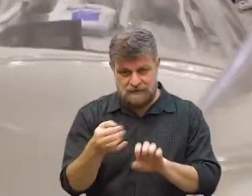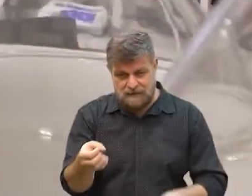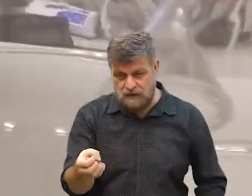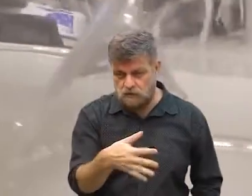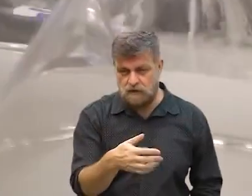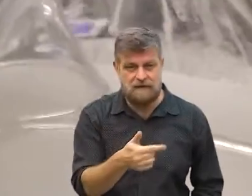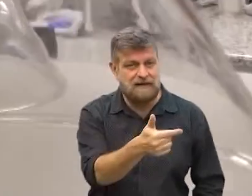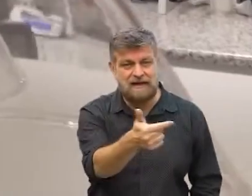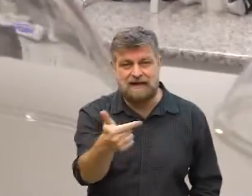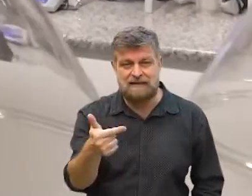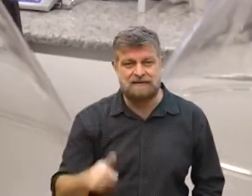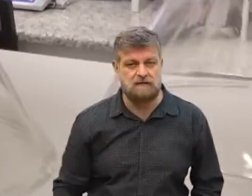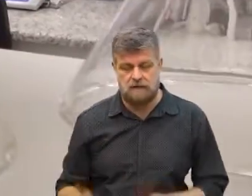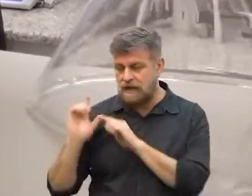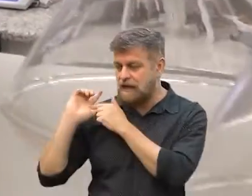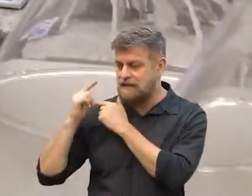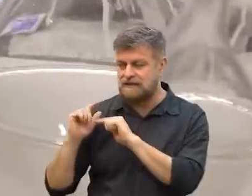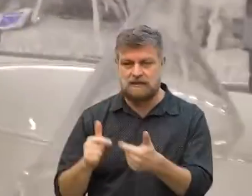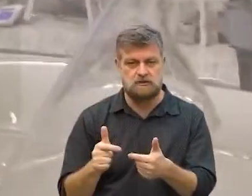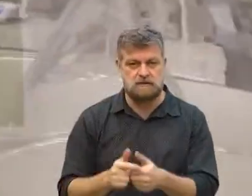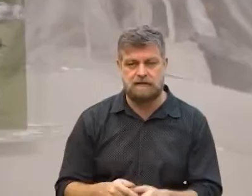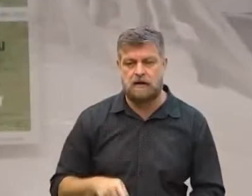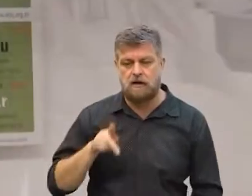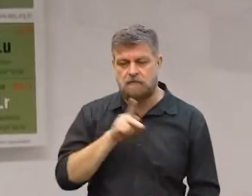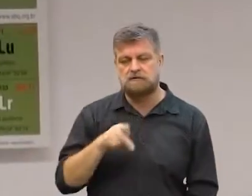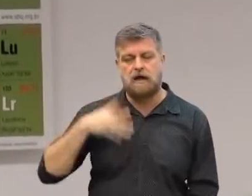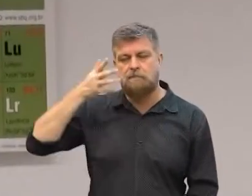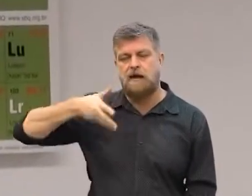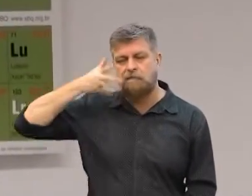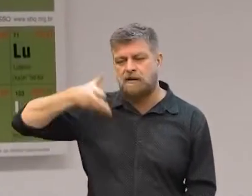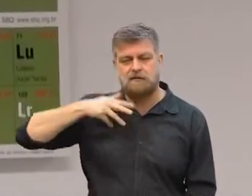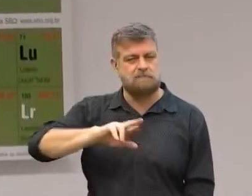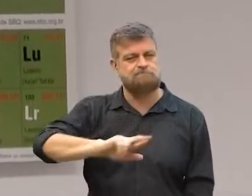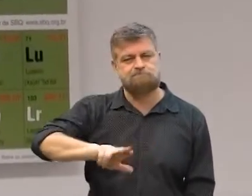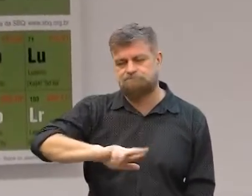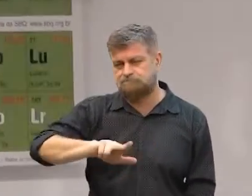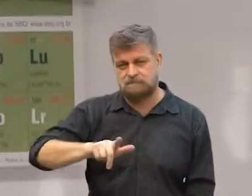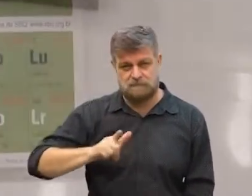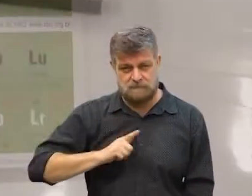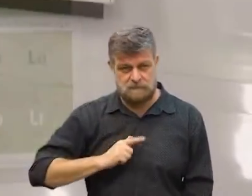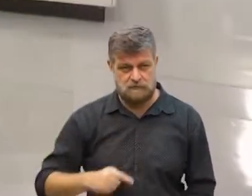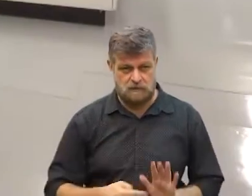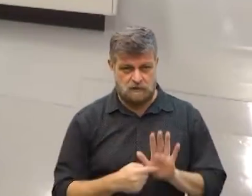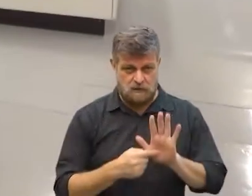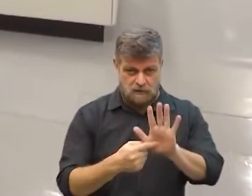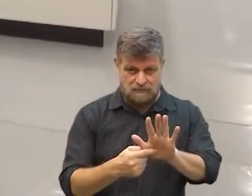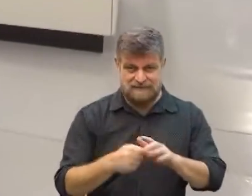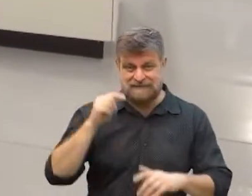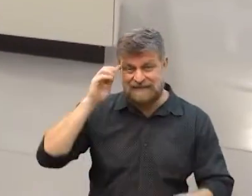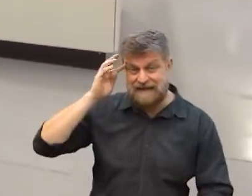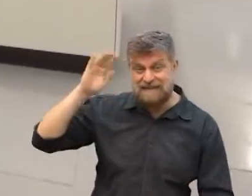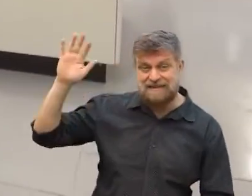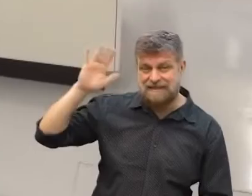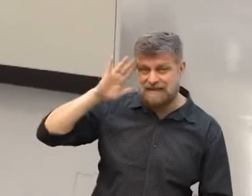não temos aulas tradicionais expositivas, né? Perfeito. Na parte das aulas, digamos assim,